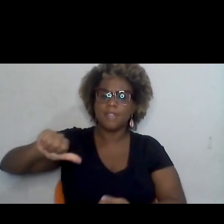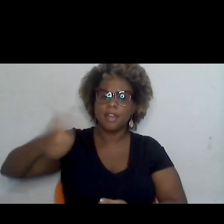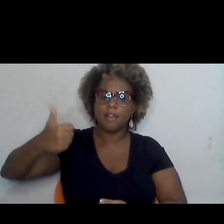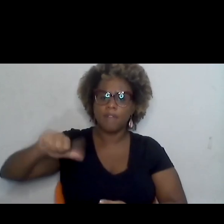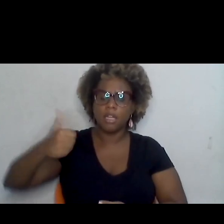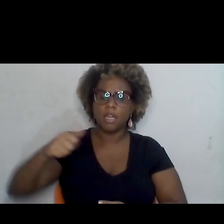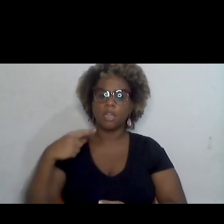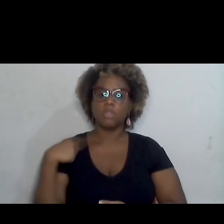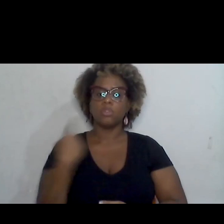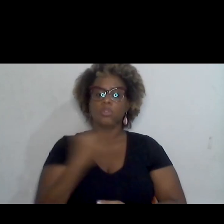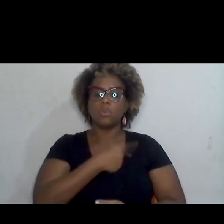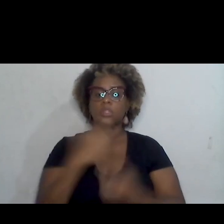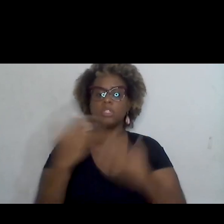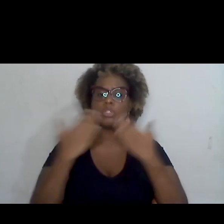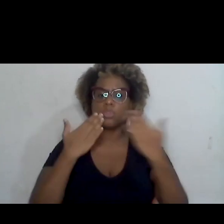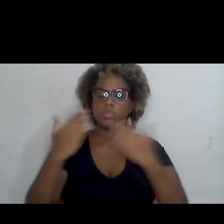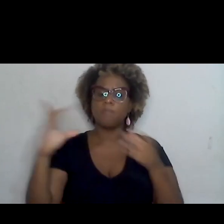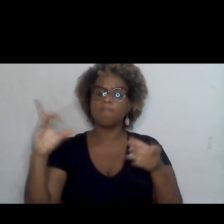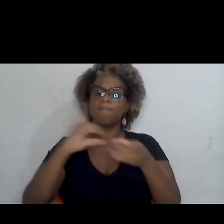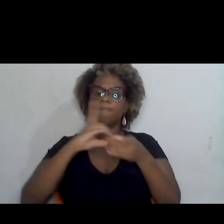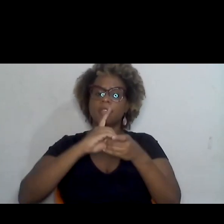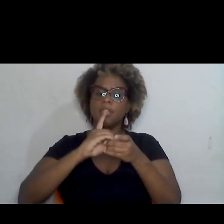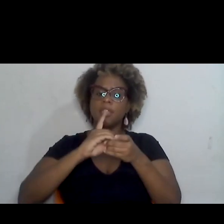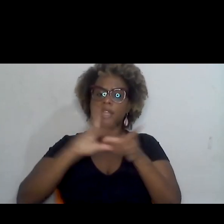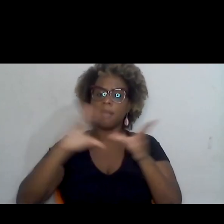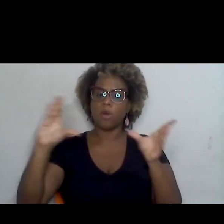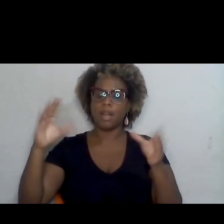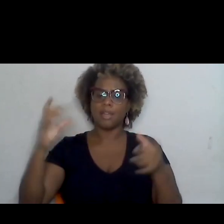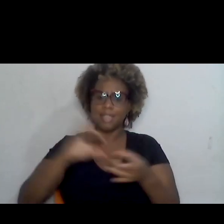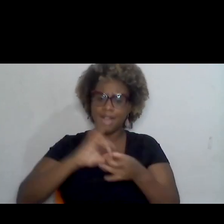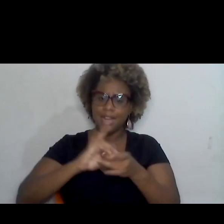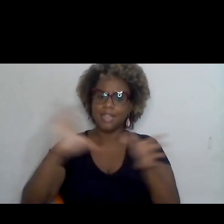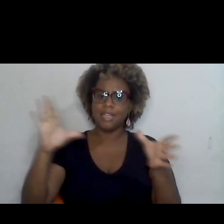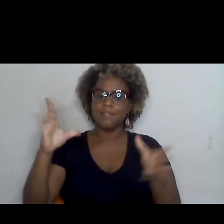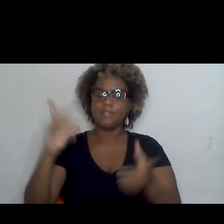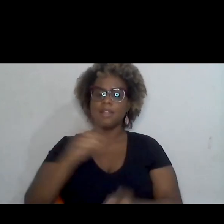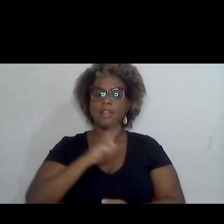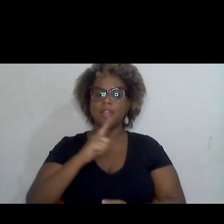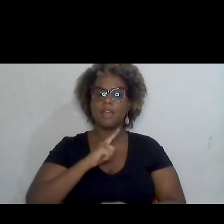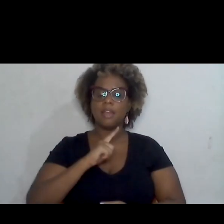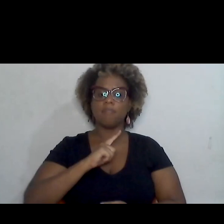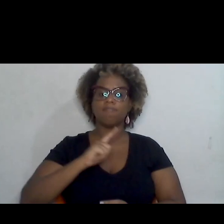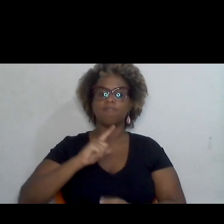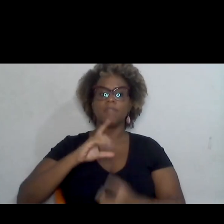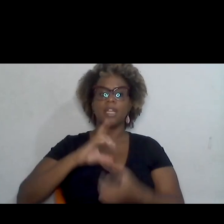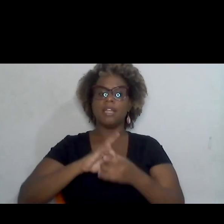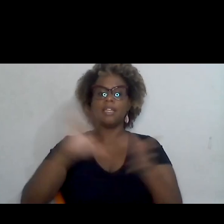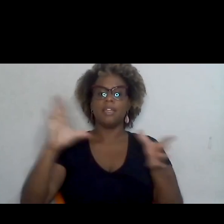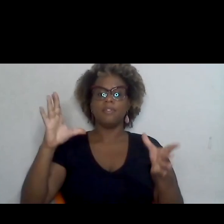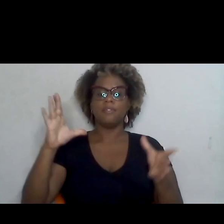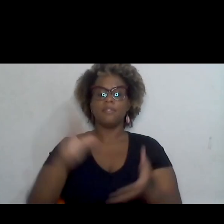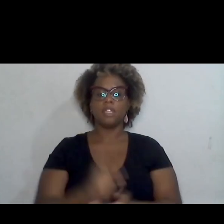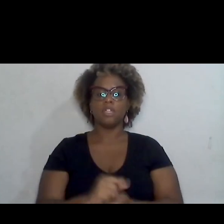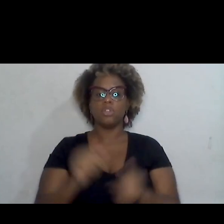numa discussão que é democrática, que é livre e que você tem total autonomia junto com o PIT, junto com